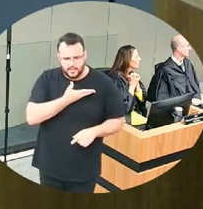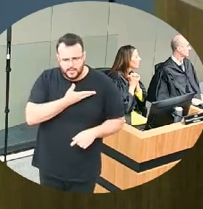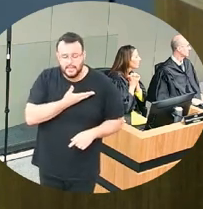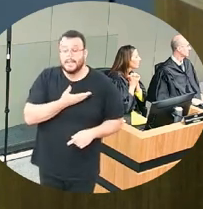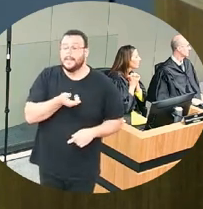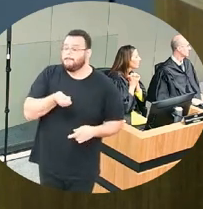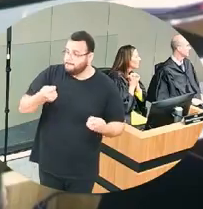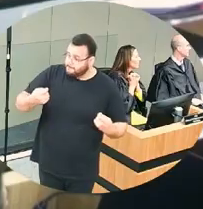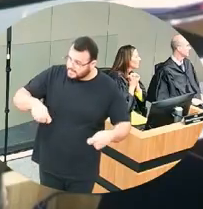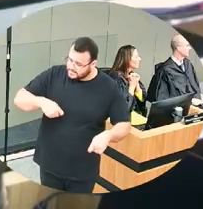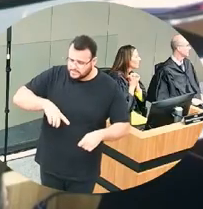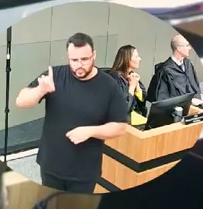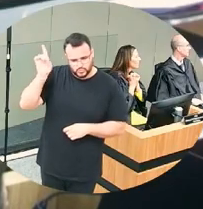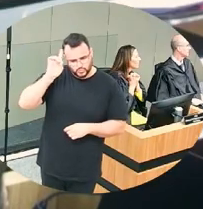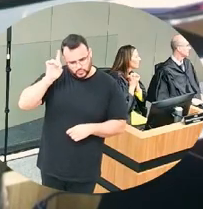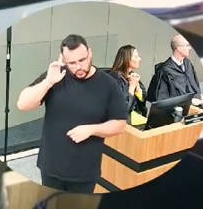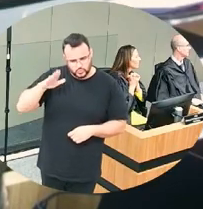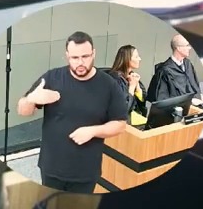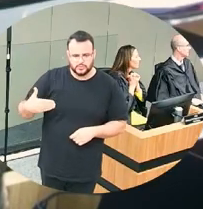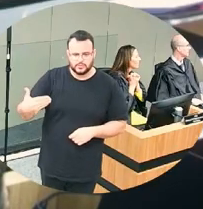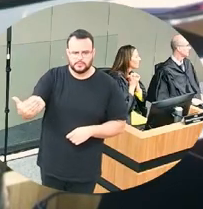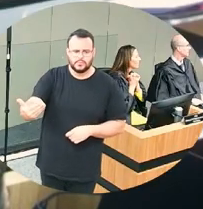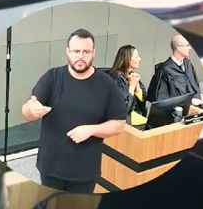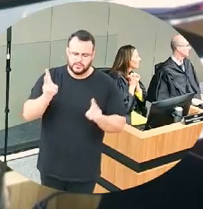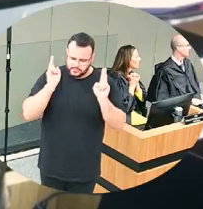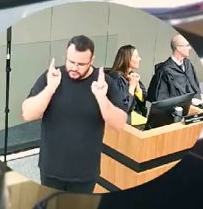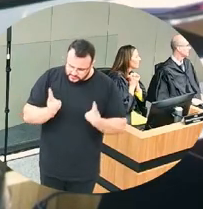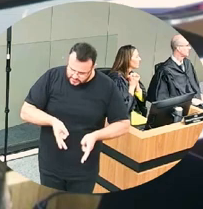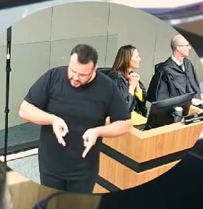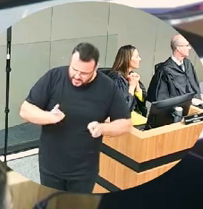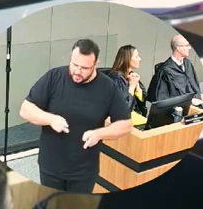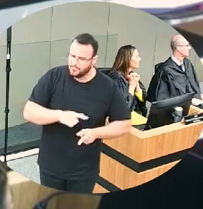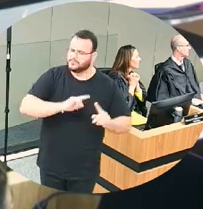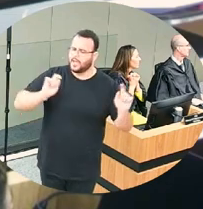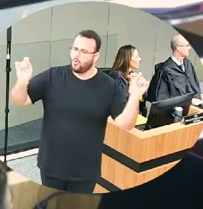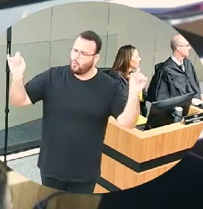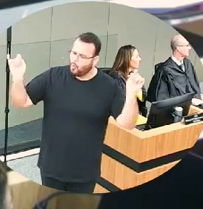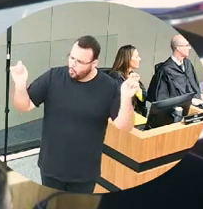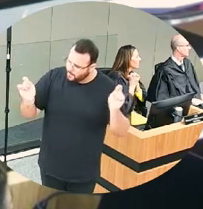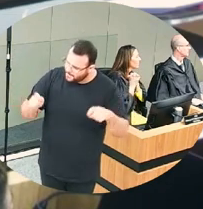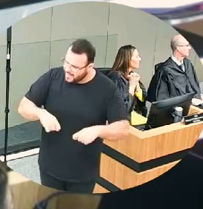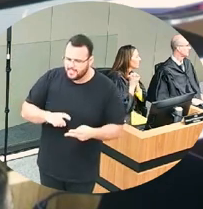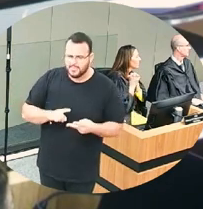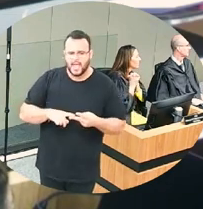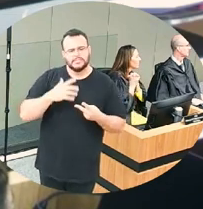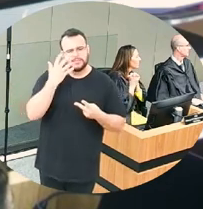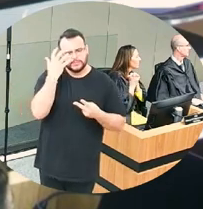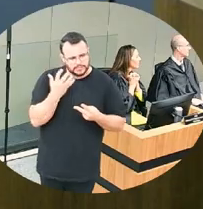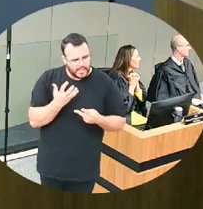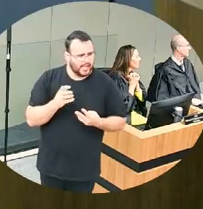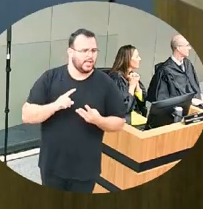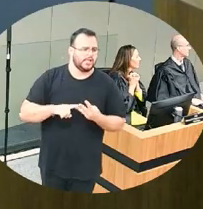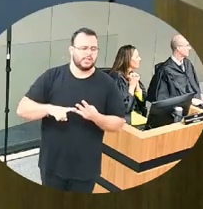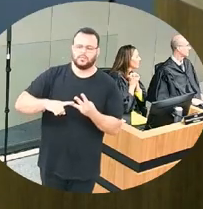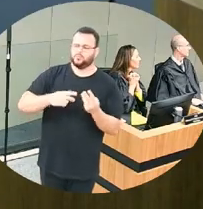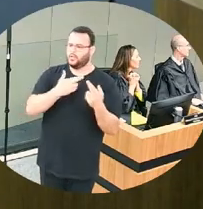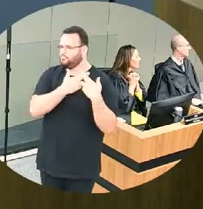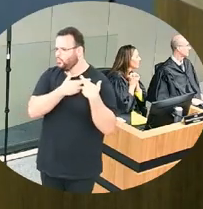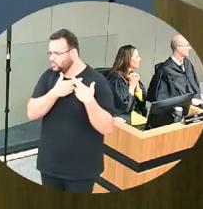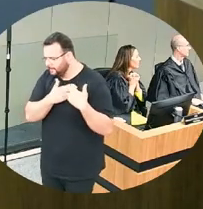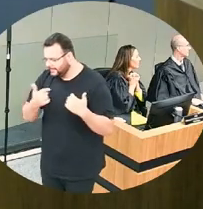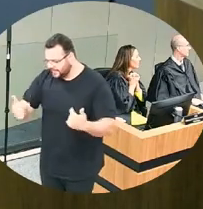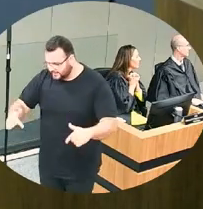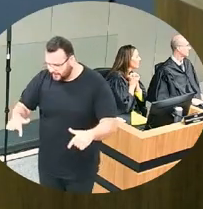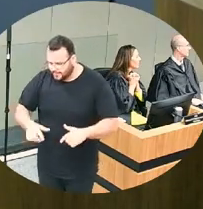precisam todos os dias se reafirmarem de sua competência de sua seriedade do seu comprometimento